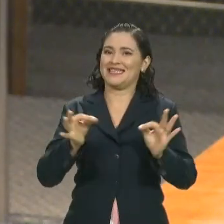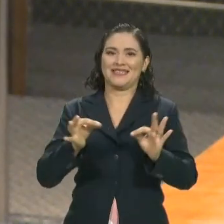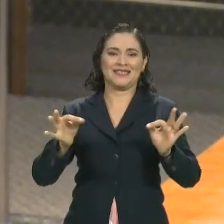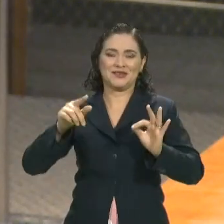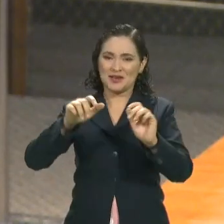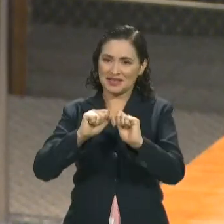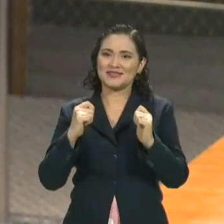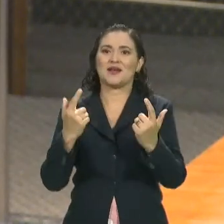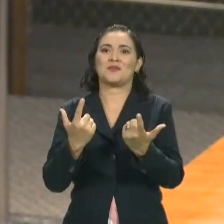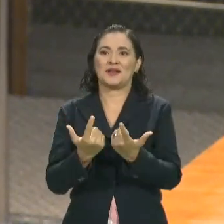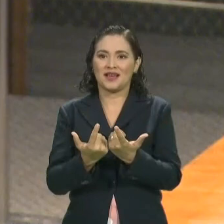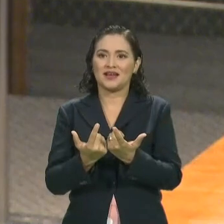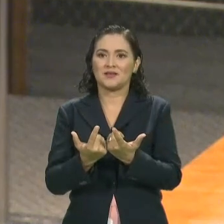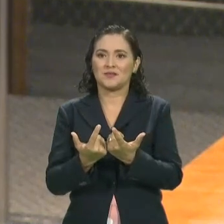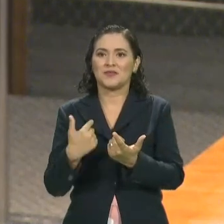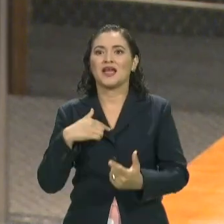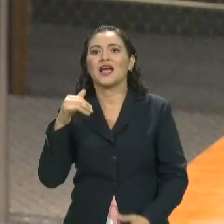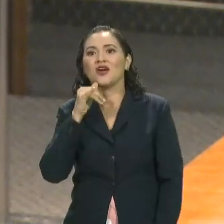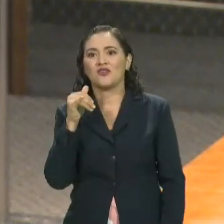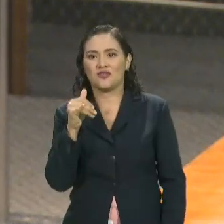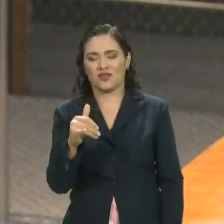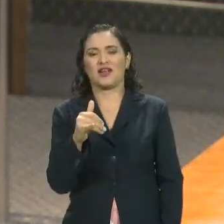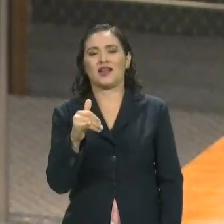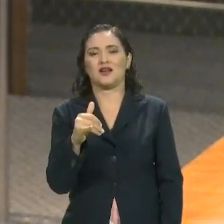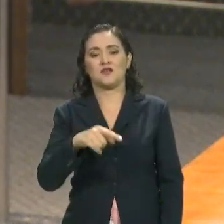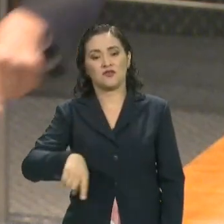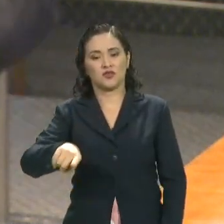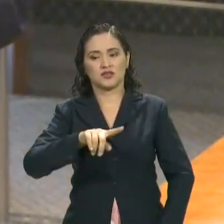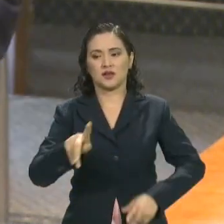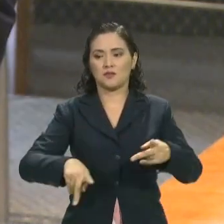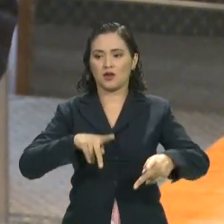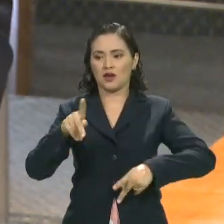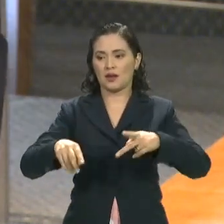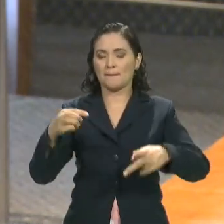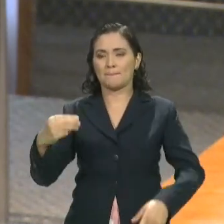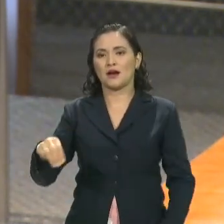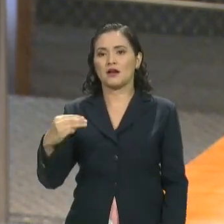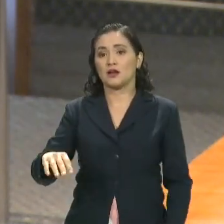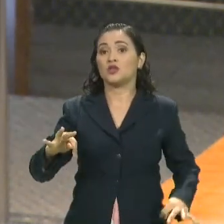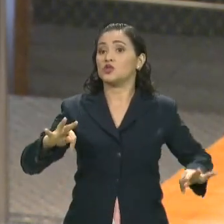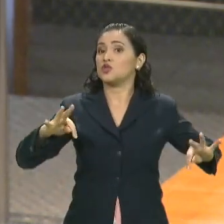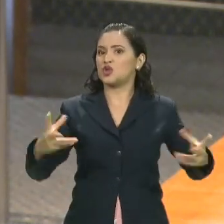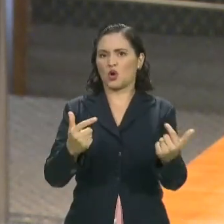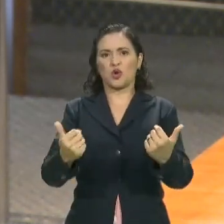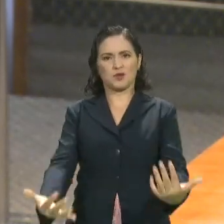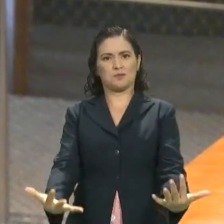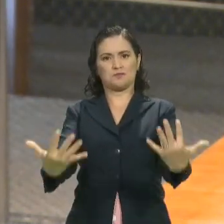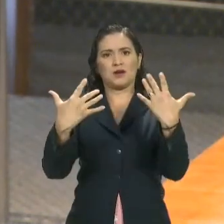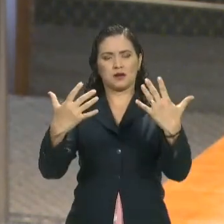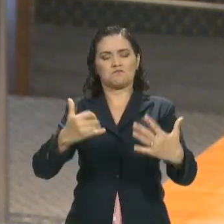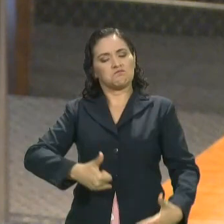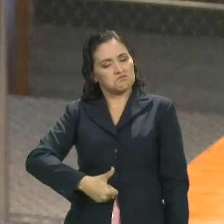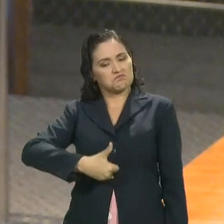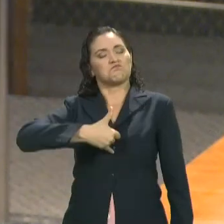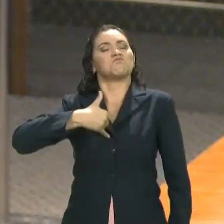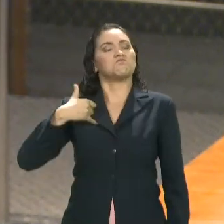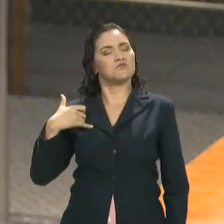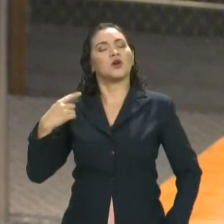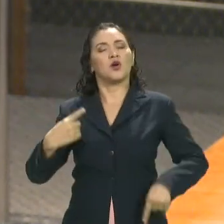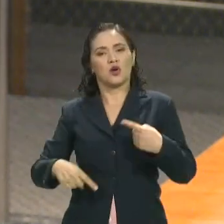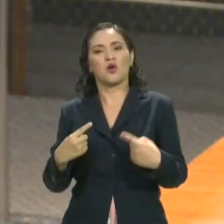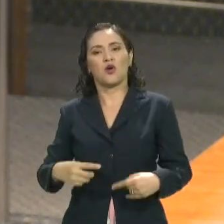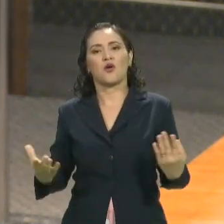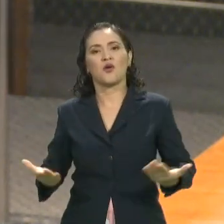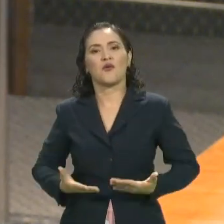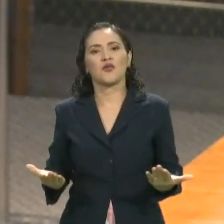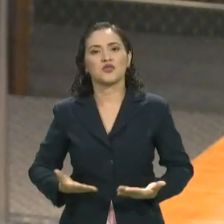posso dizer. E digo a vocês, o povo do Maranhão, das transmissões que estão ouvindo, ficaram orgulhosos desse debate aqui. Pode ter certeza disso,